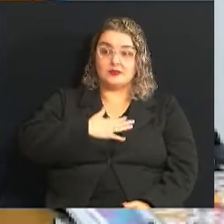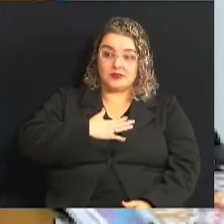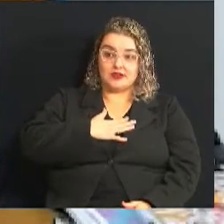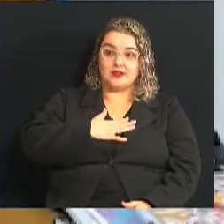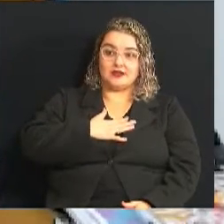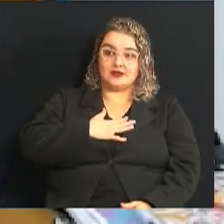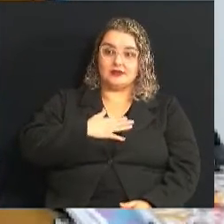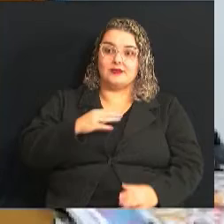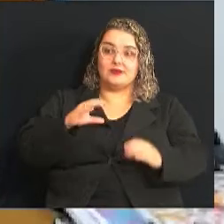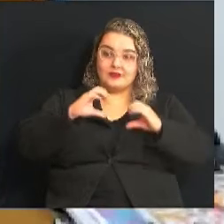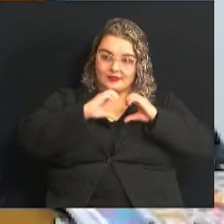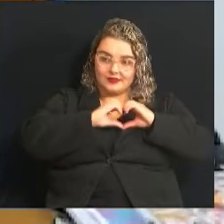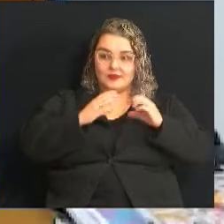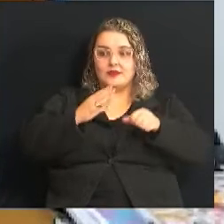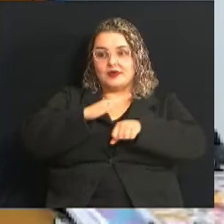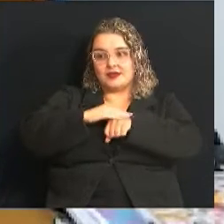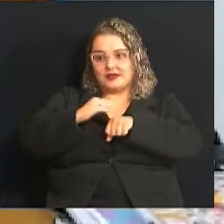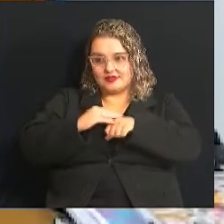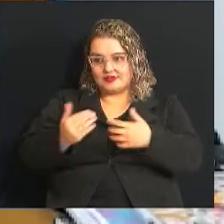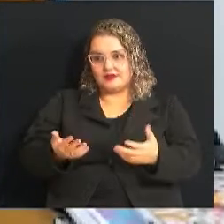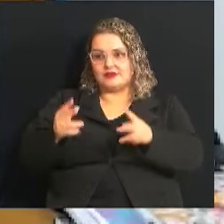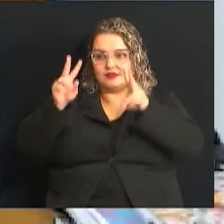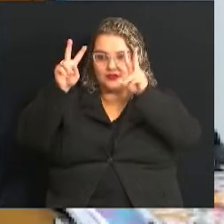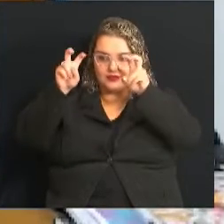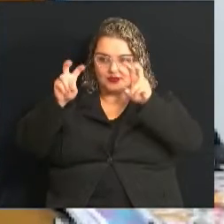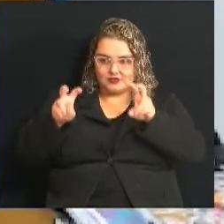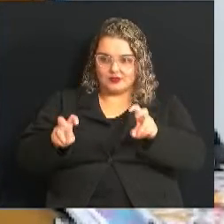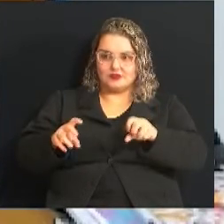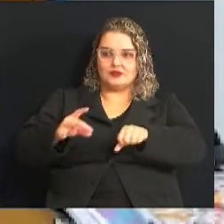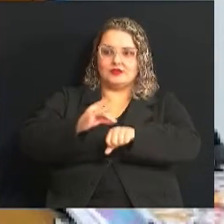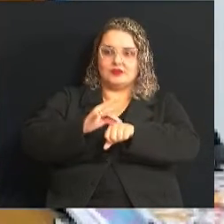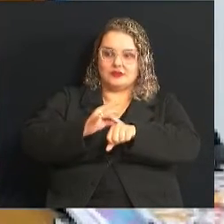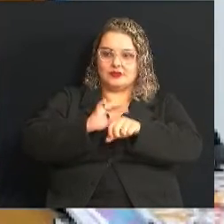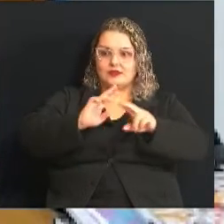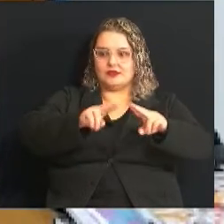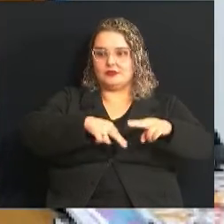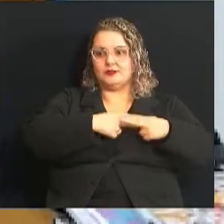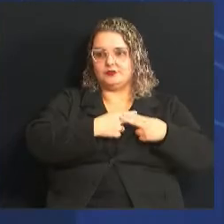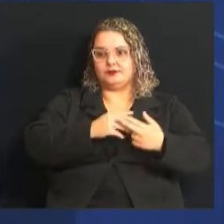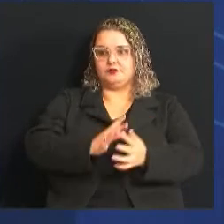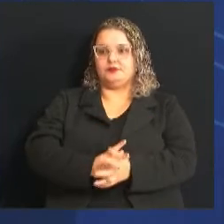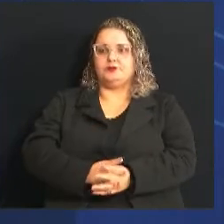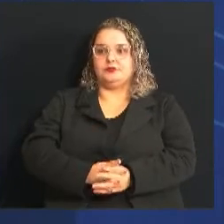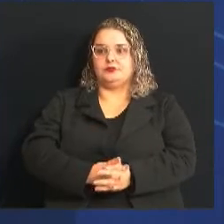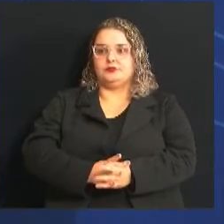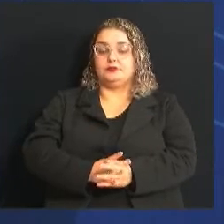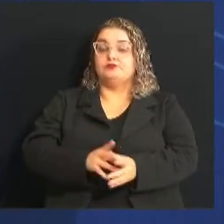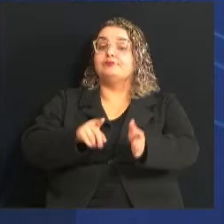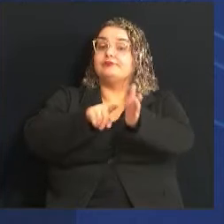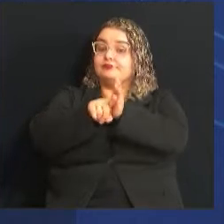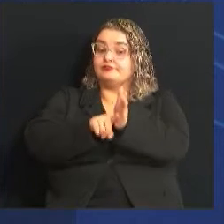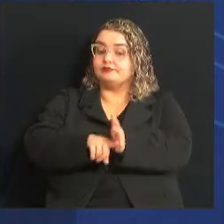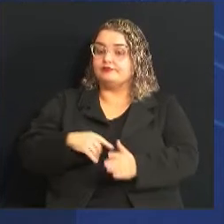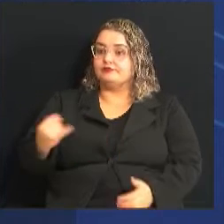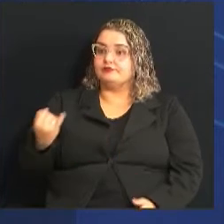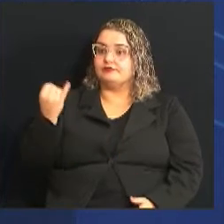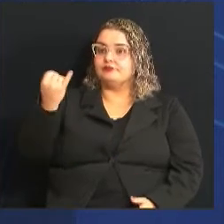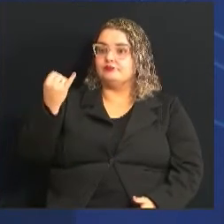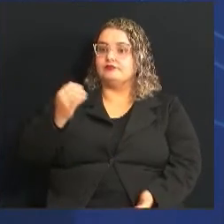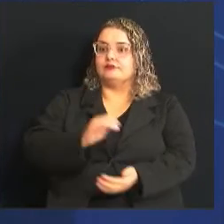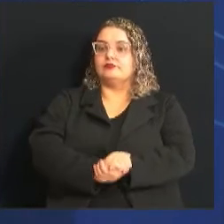e carinho que eu trago sobre as questões do luto. São questões importantíssimas, e sobre este